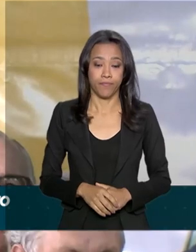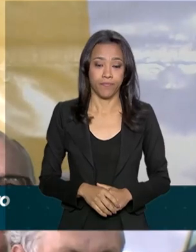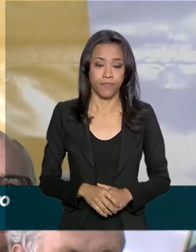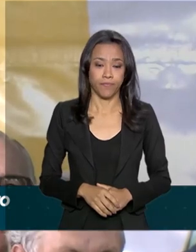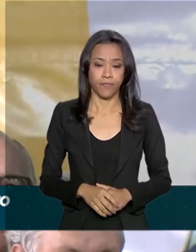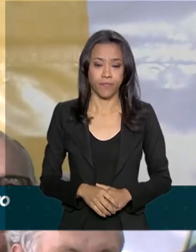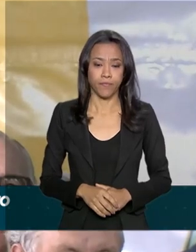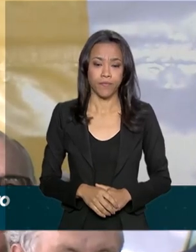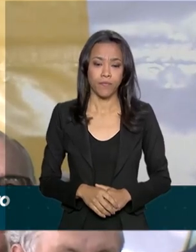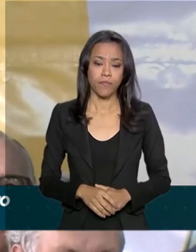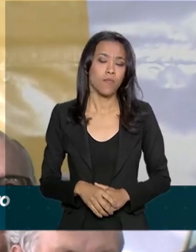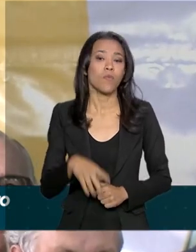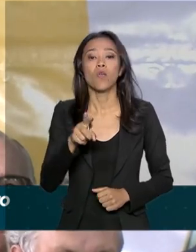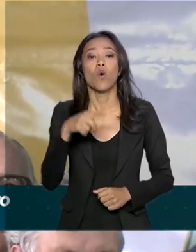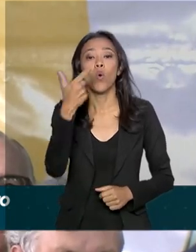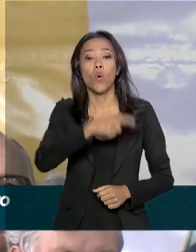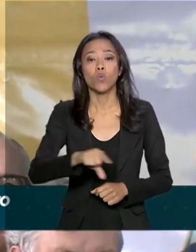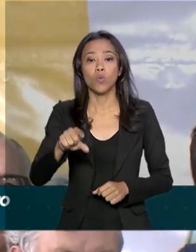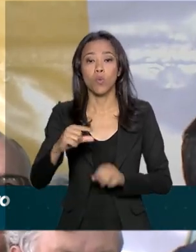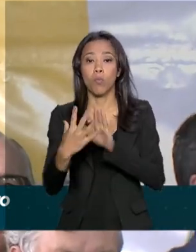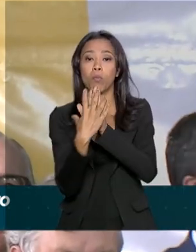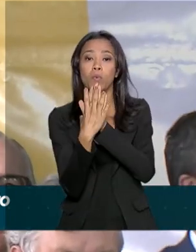Os contratos de concessão